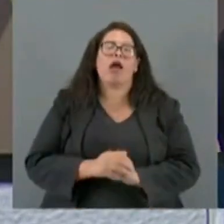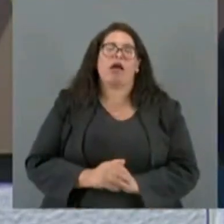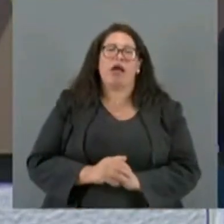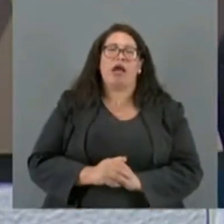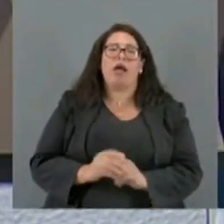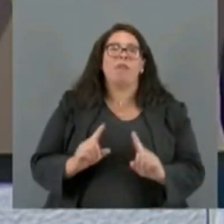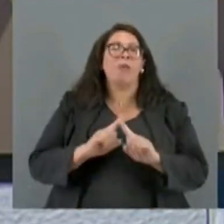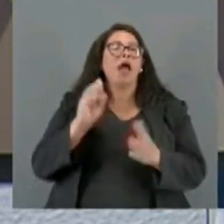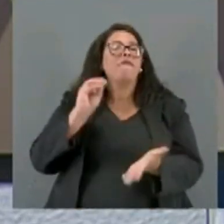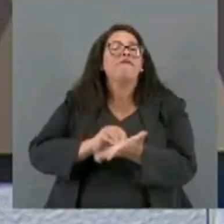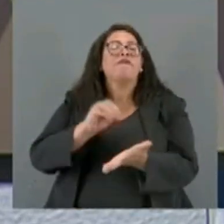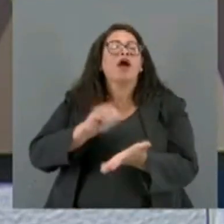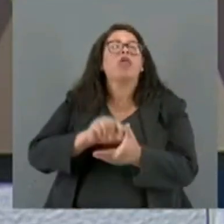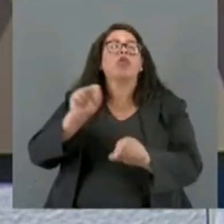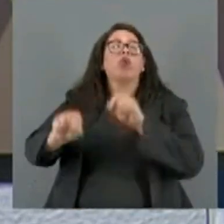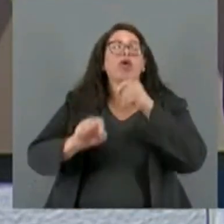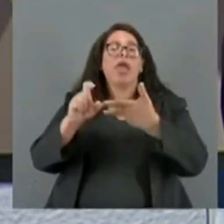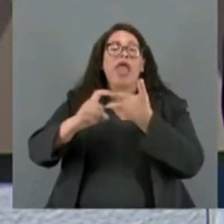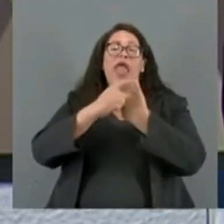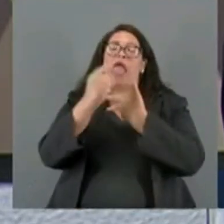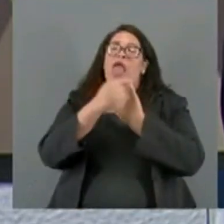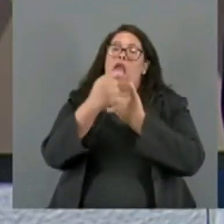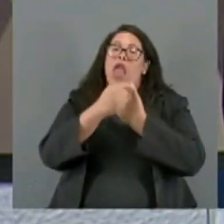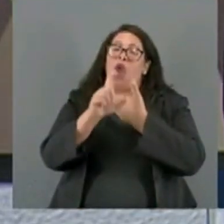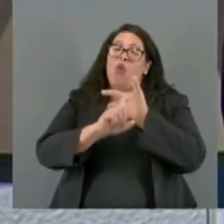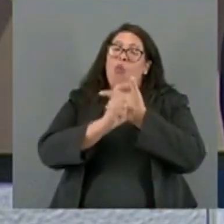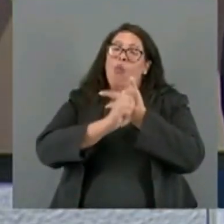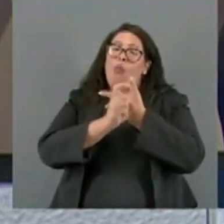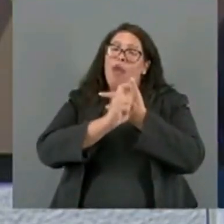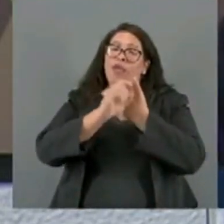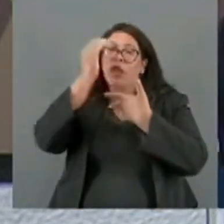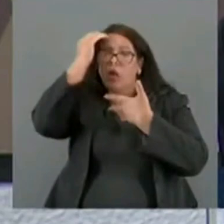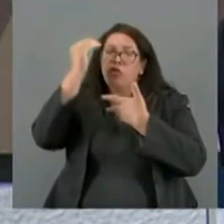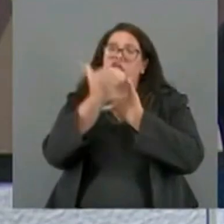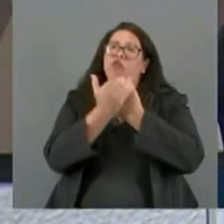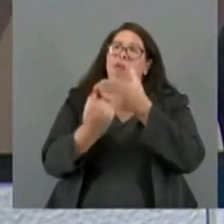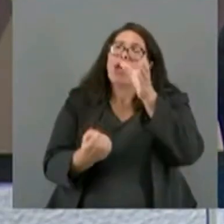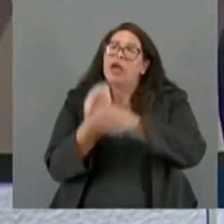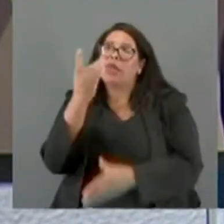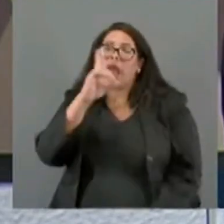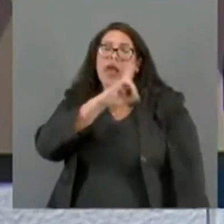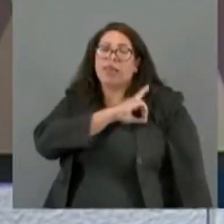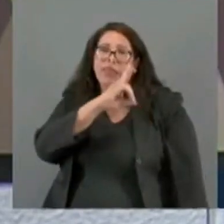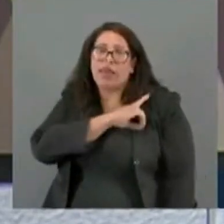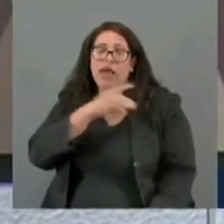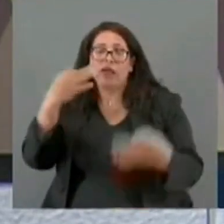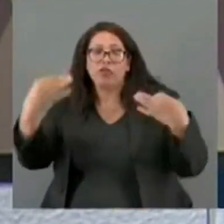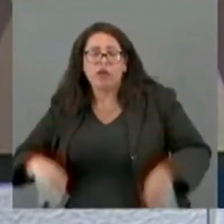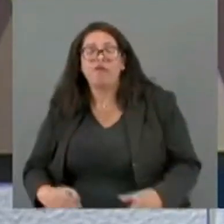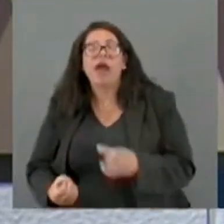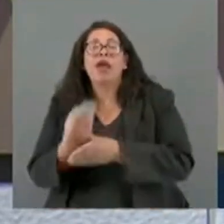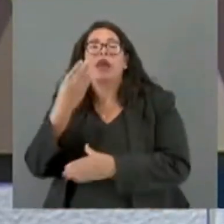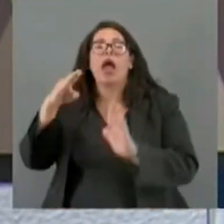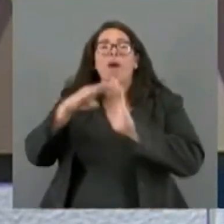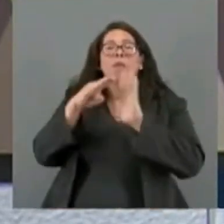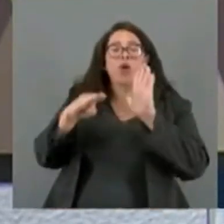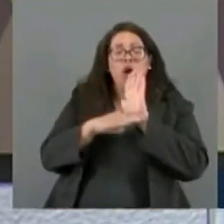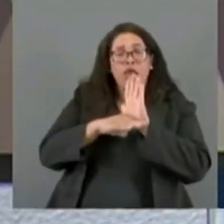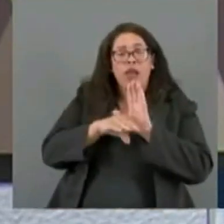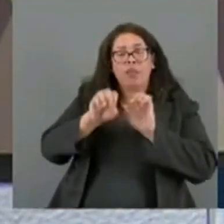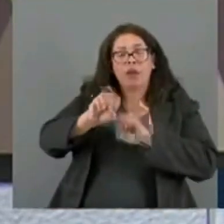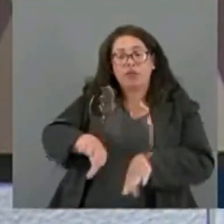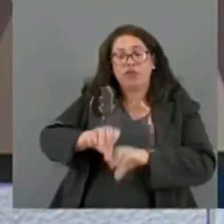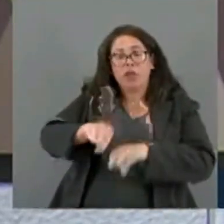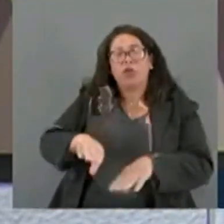cautelares. Agora, o que é que resta? É o Poder Executivo instituir delegacias especializadas, criar programas de